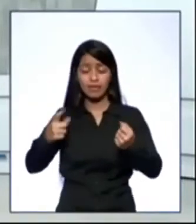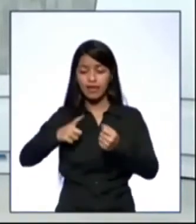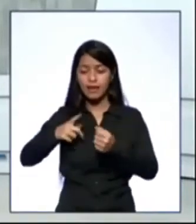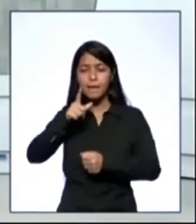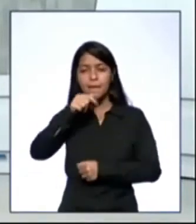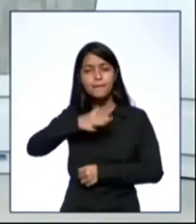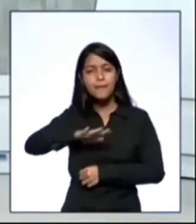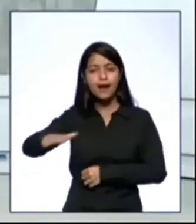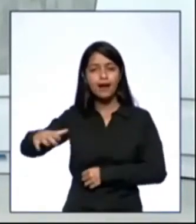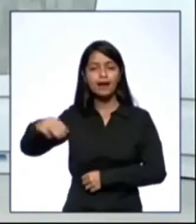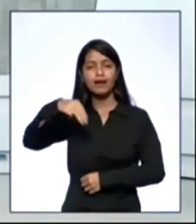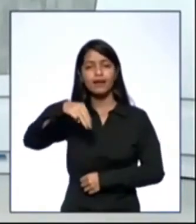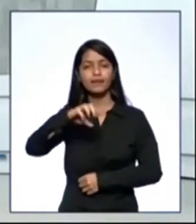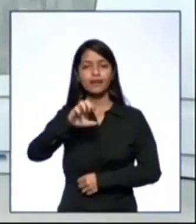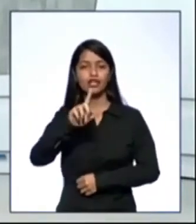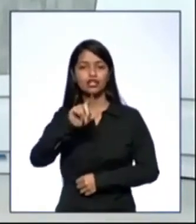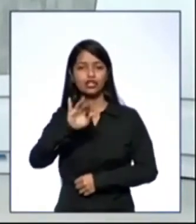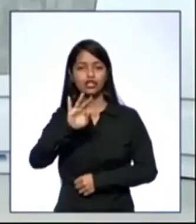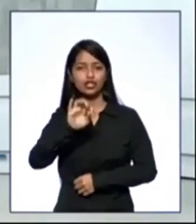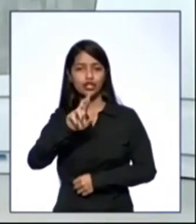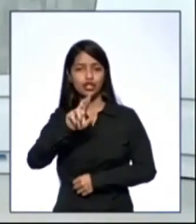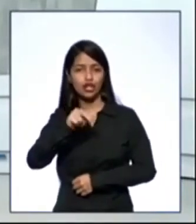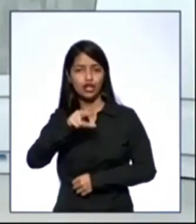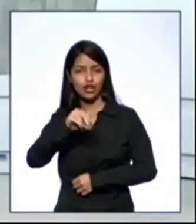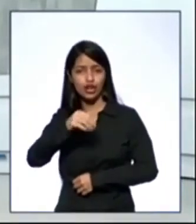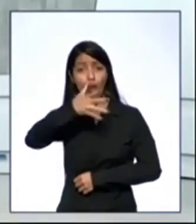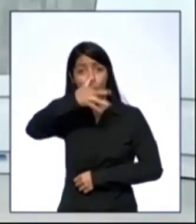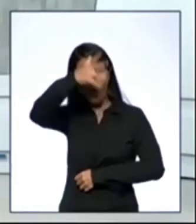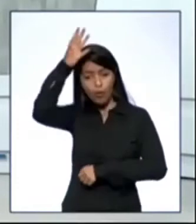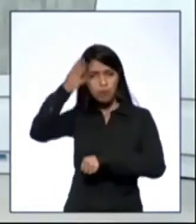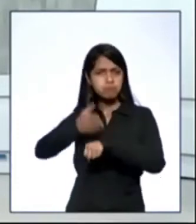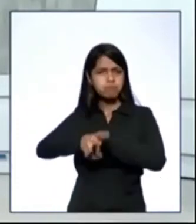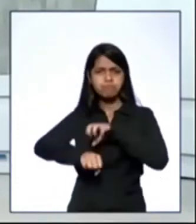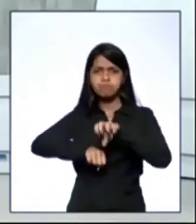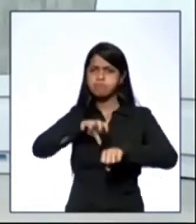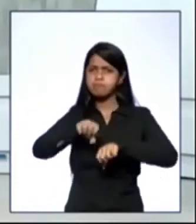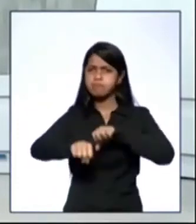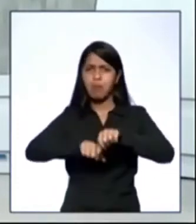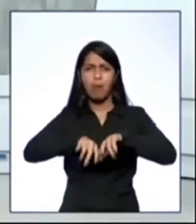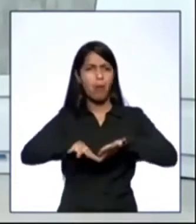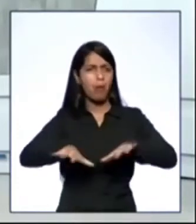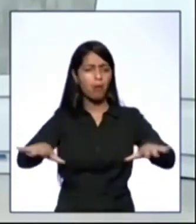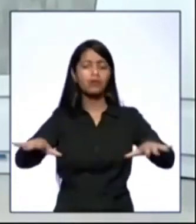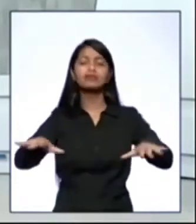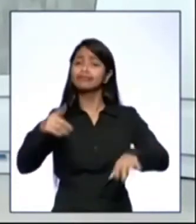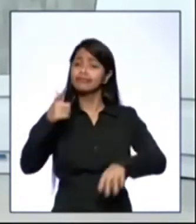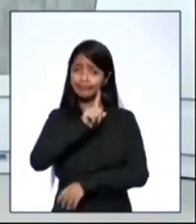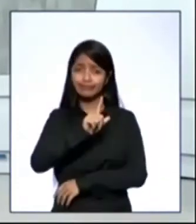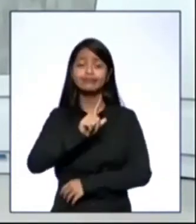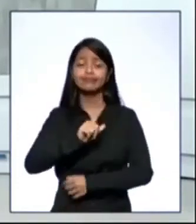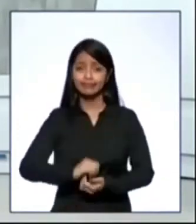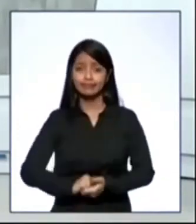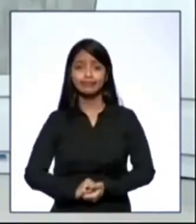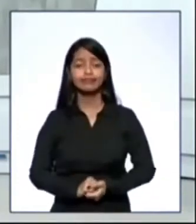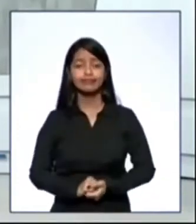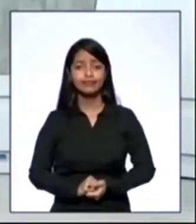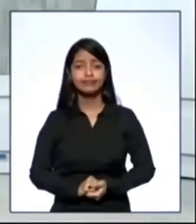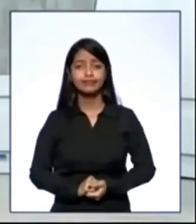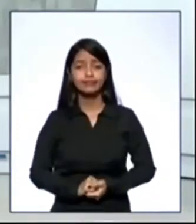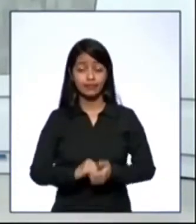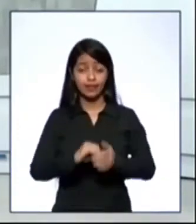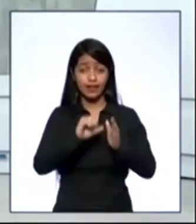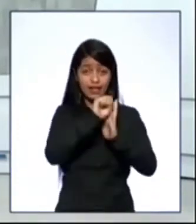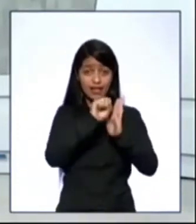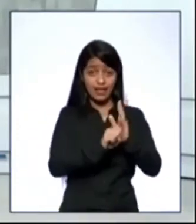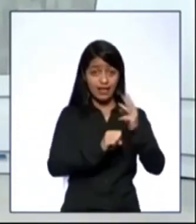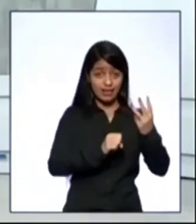tudo bem? Falou de mundo romano, falou de mar Mediterrâneo, e eles se transformaram num negócio gigante. Galera, na passagem do século